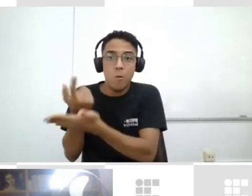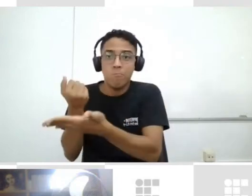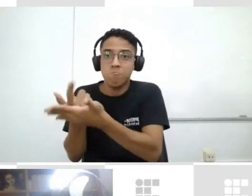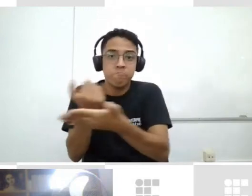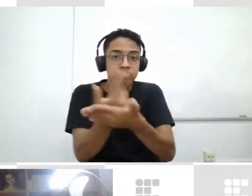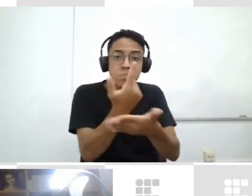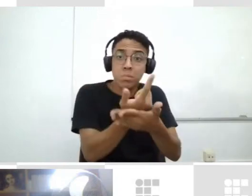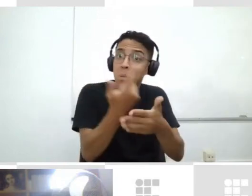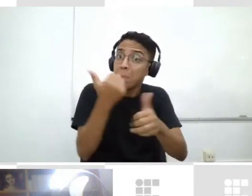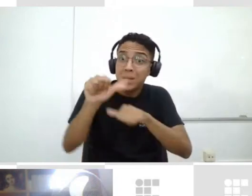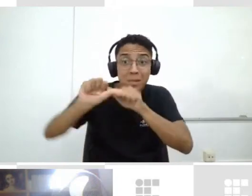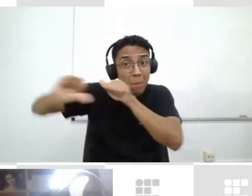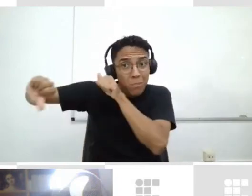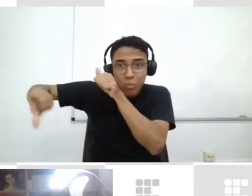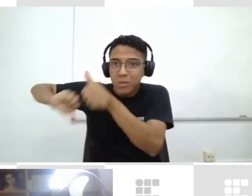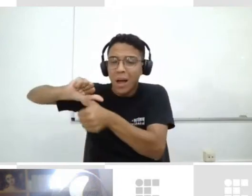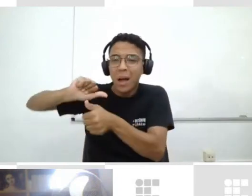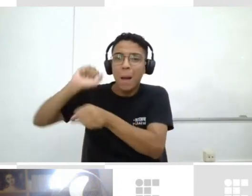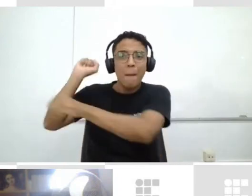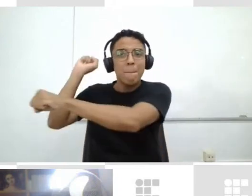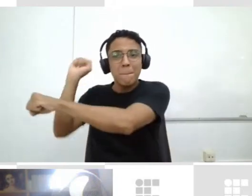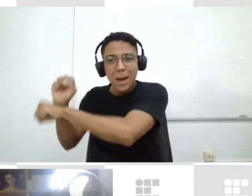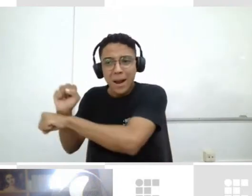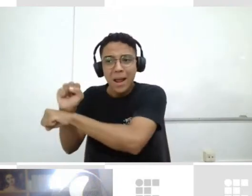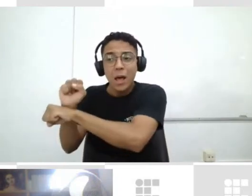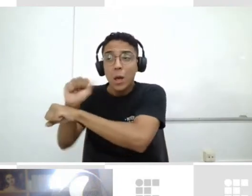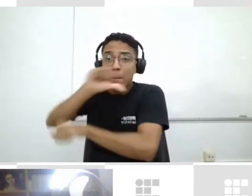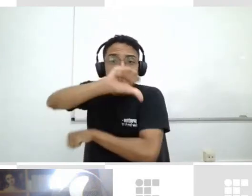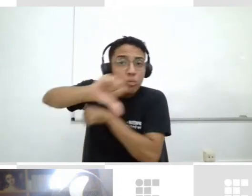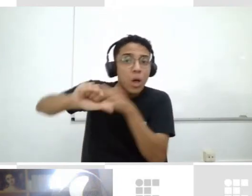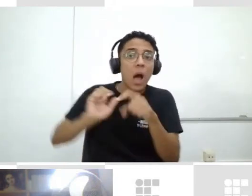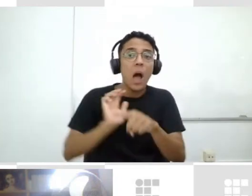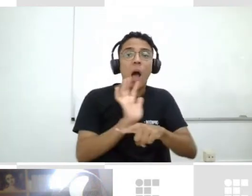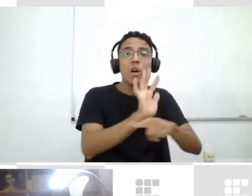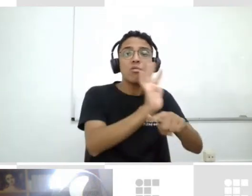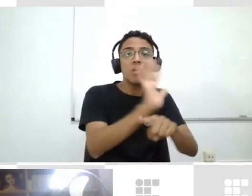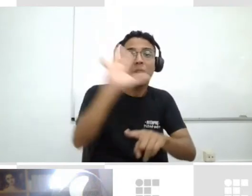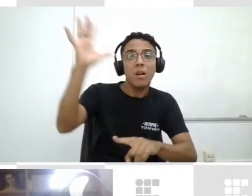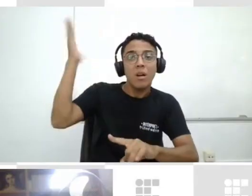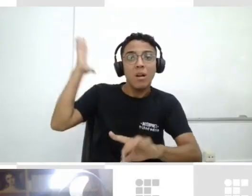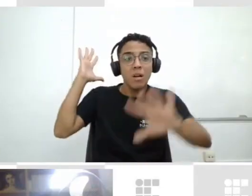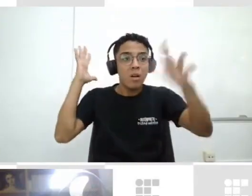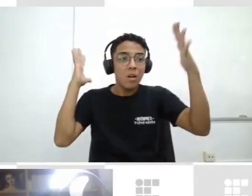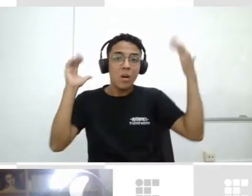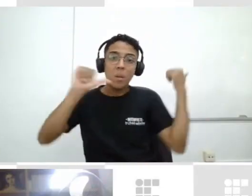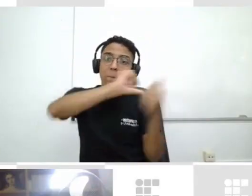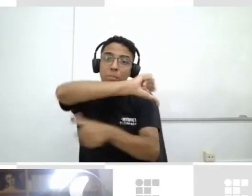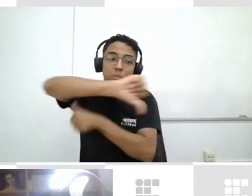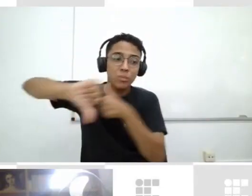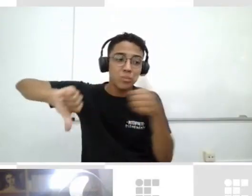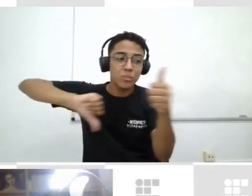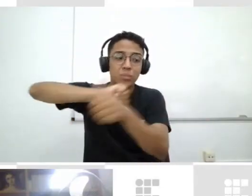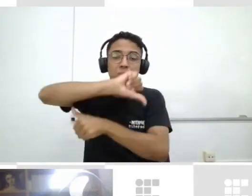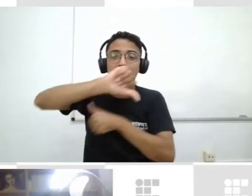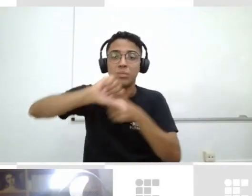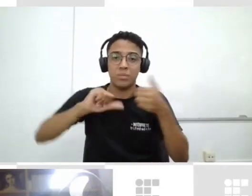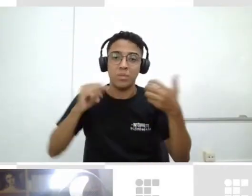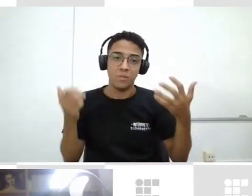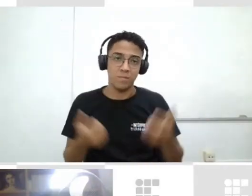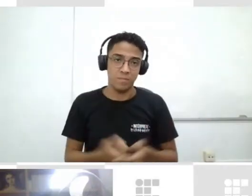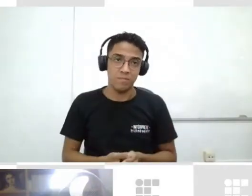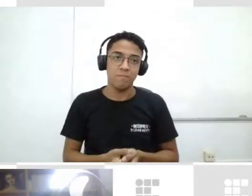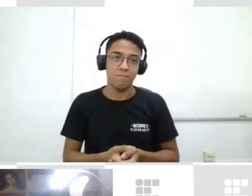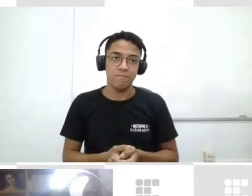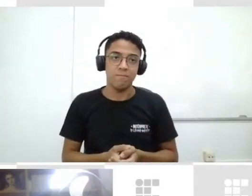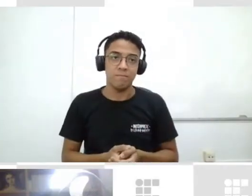transferido, esse recurso, para as questões ambientais, sabe? Então, a paz é a grande questão hoje.